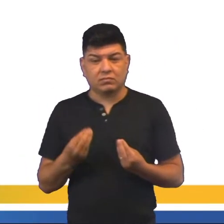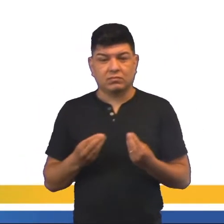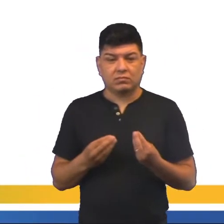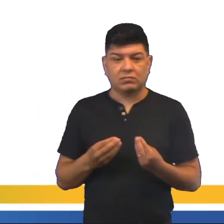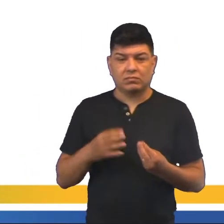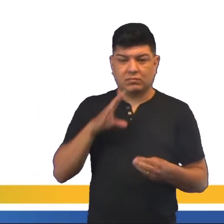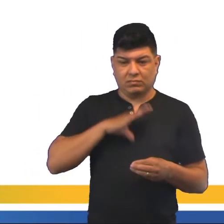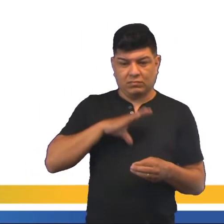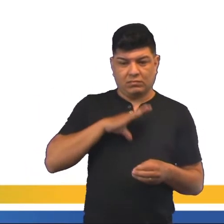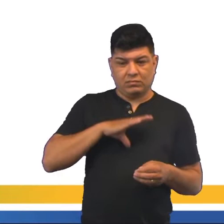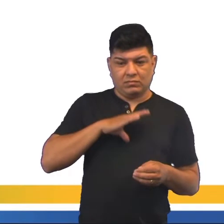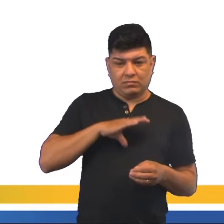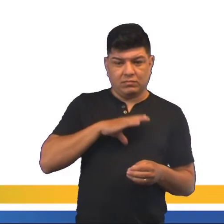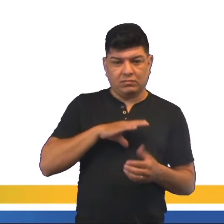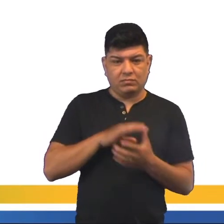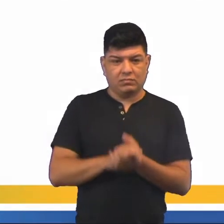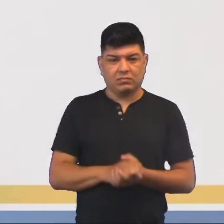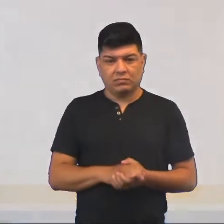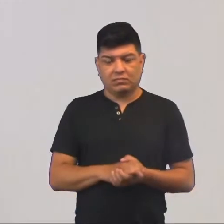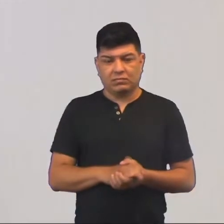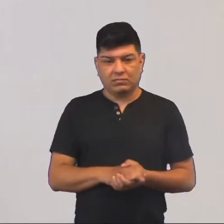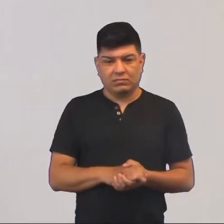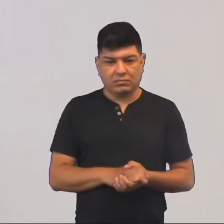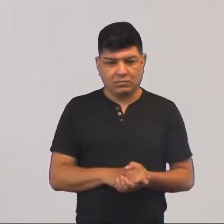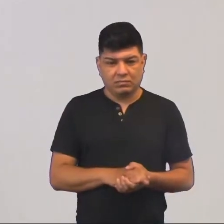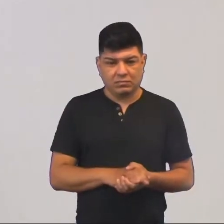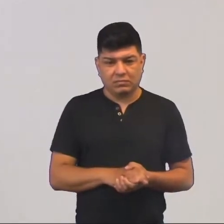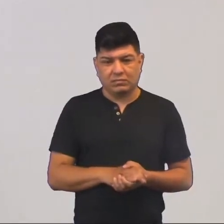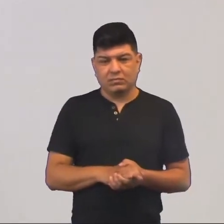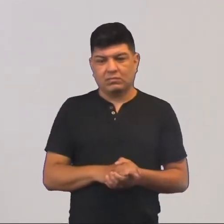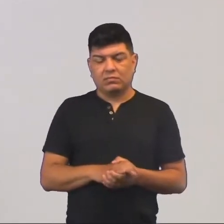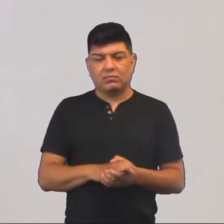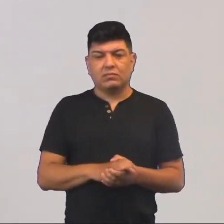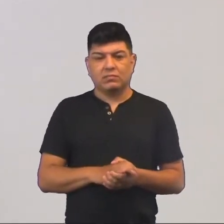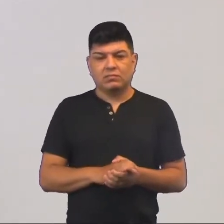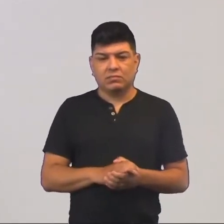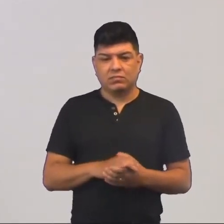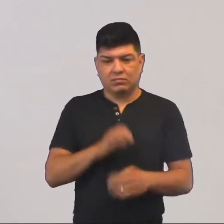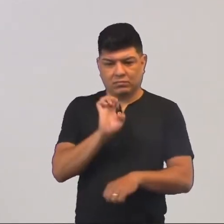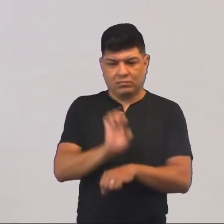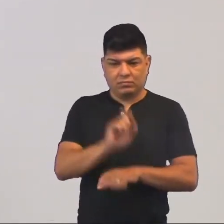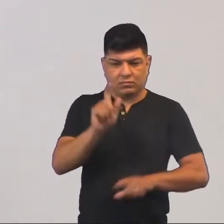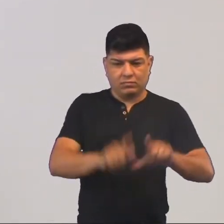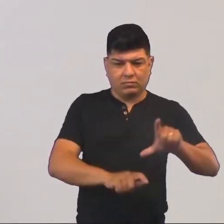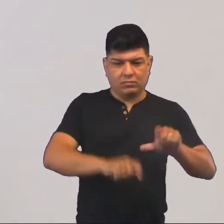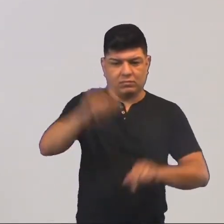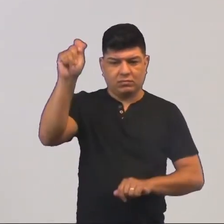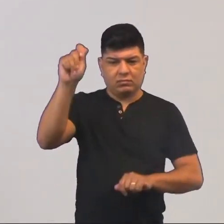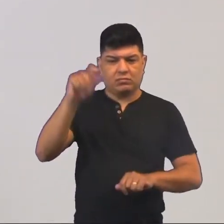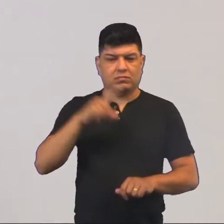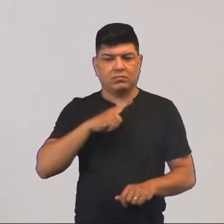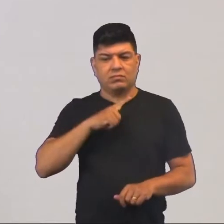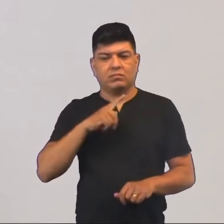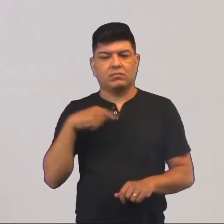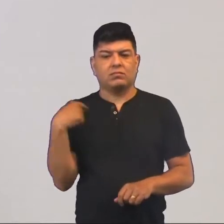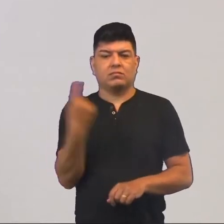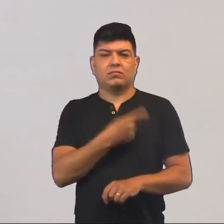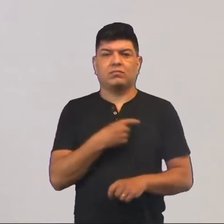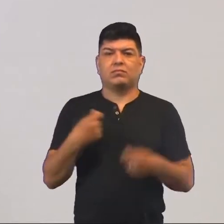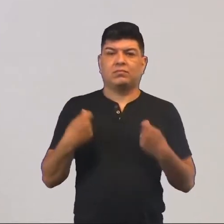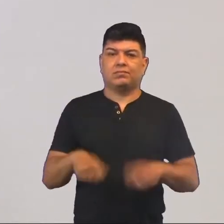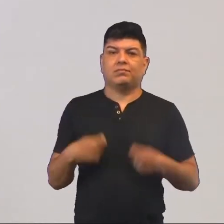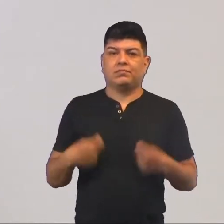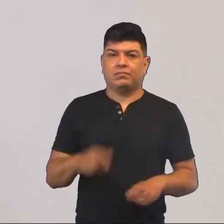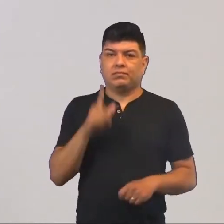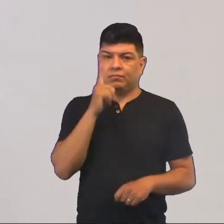de cidades. Se a gente levar em conta a questão do estado do Acre, você vai perceber que nós dependemos